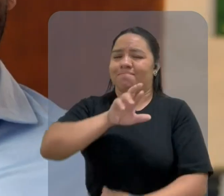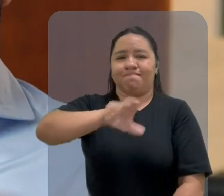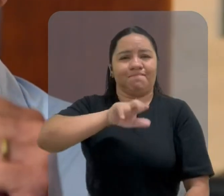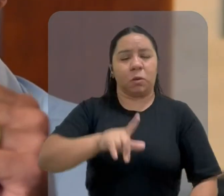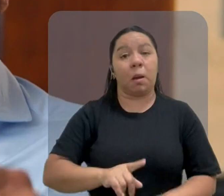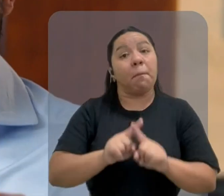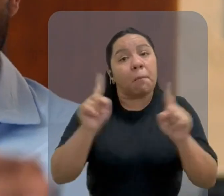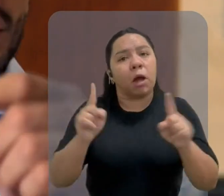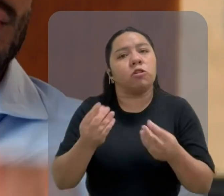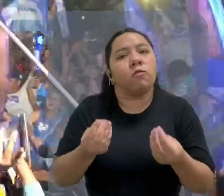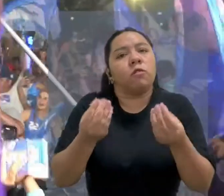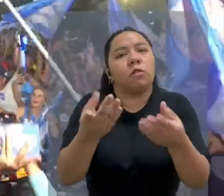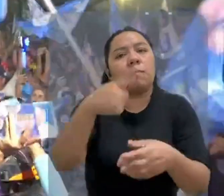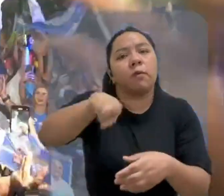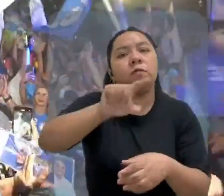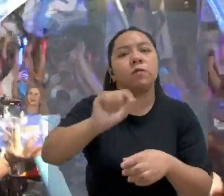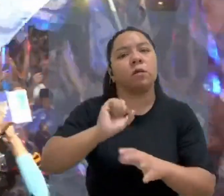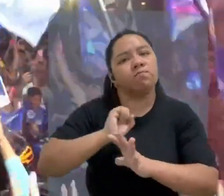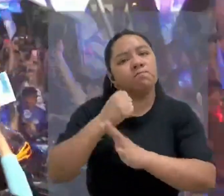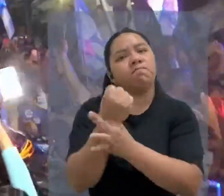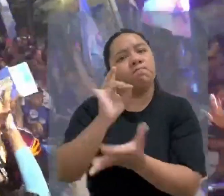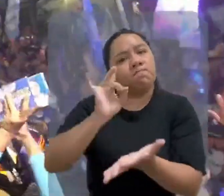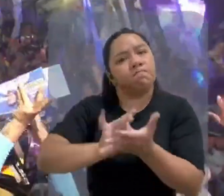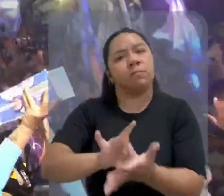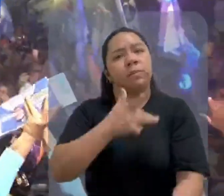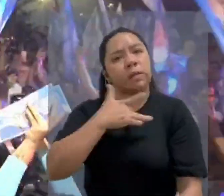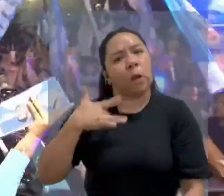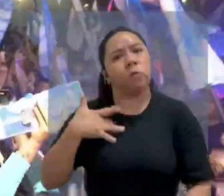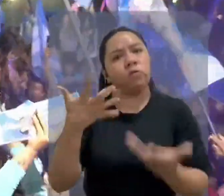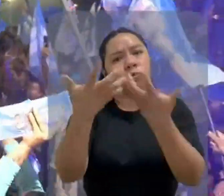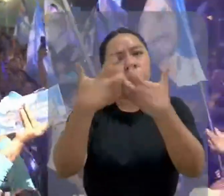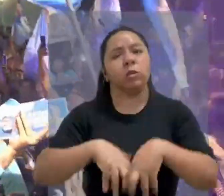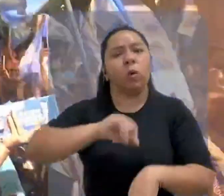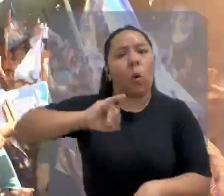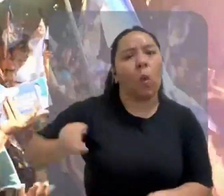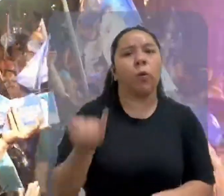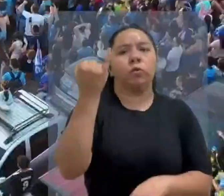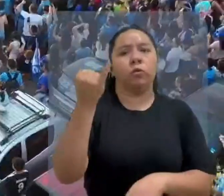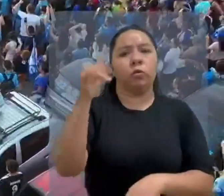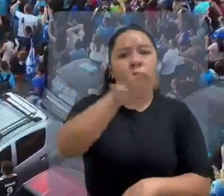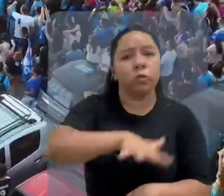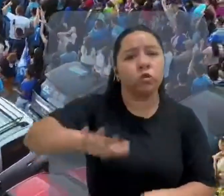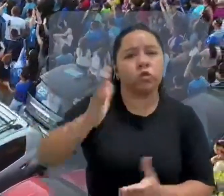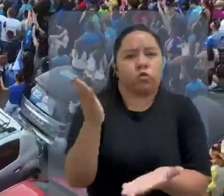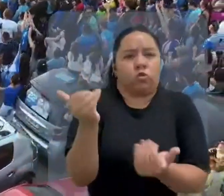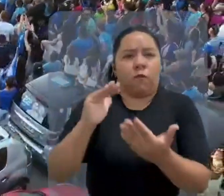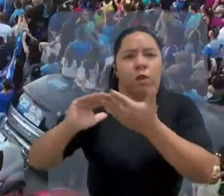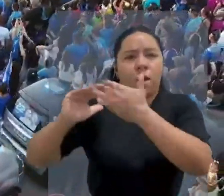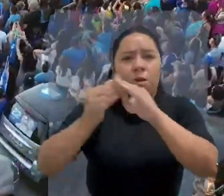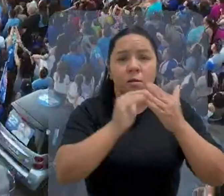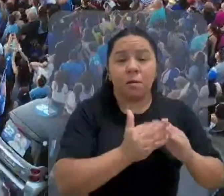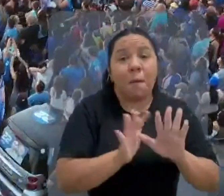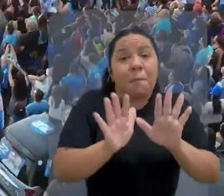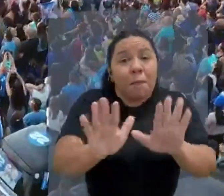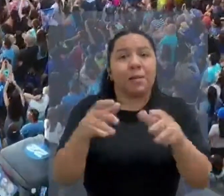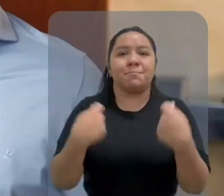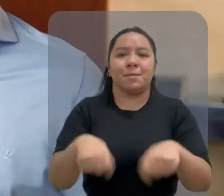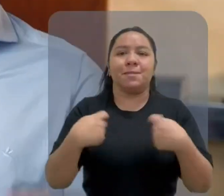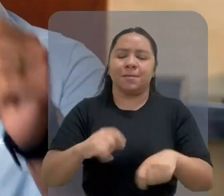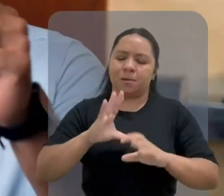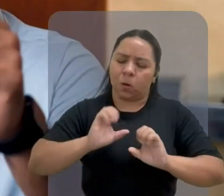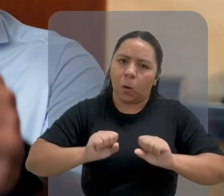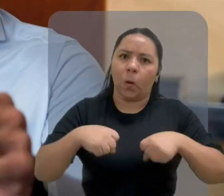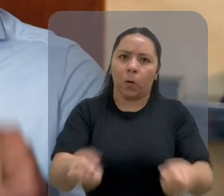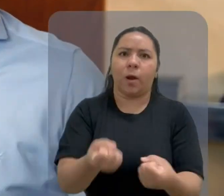contrário, eu vou te dar o que você nunca teve. Segurança de verdade, saúde que funciona e oportunidades para os jovens da periferia. Para